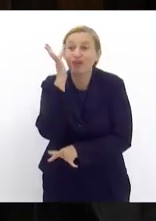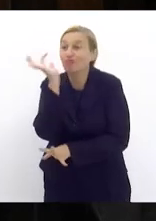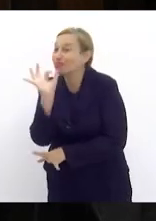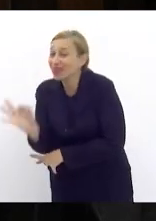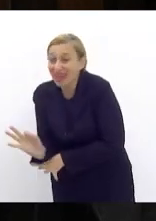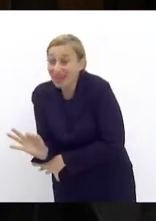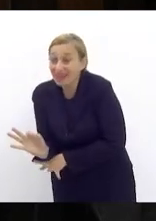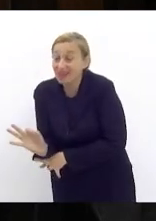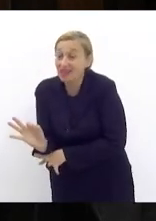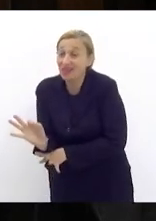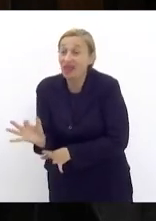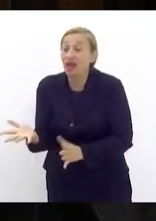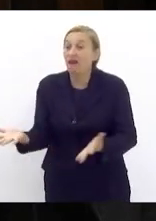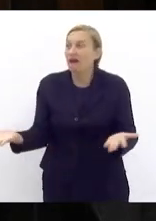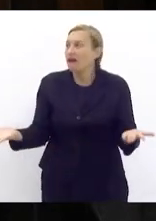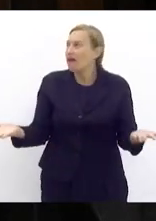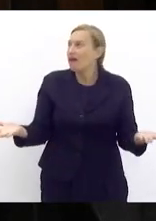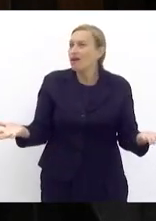eu não sei o que faz